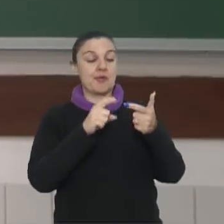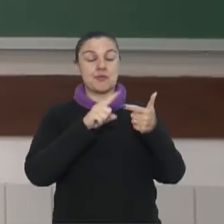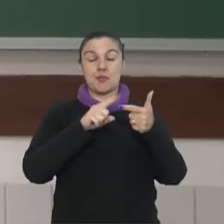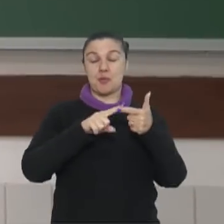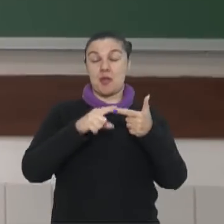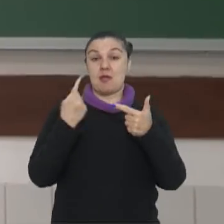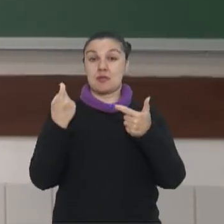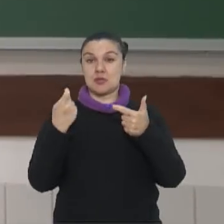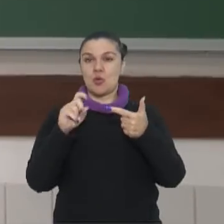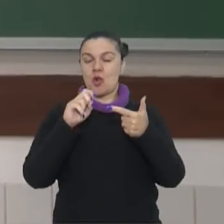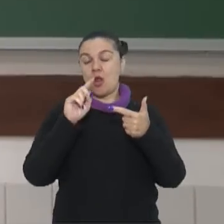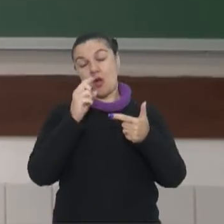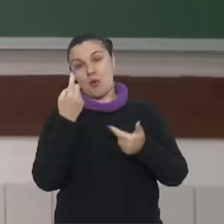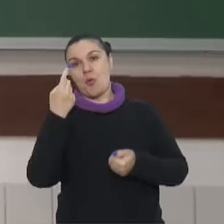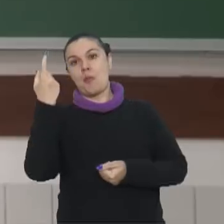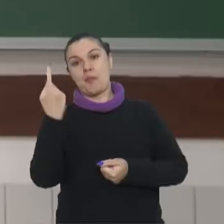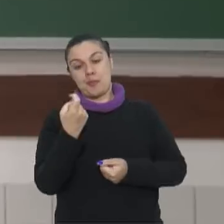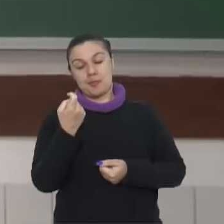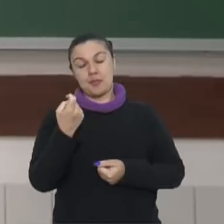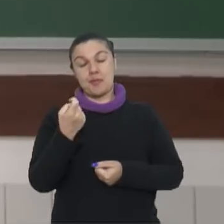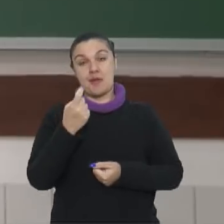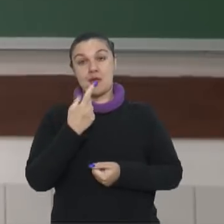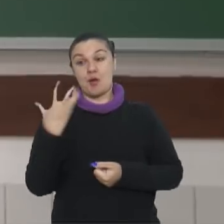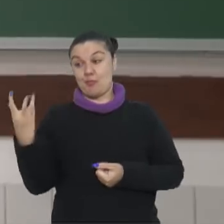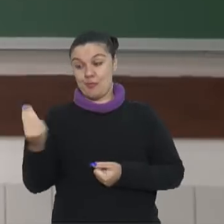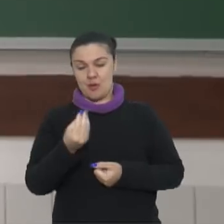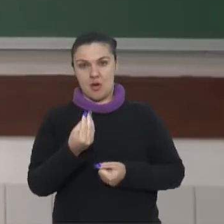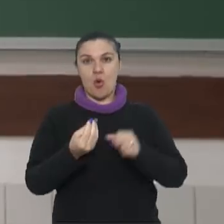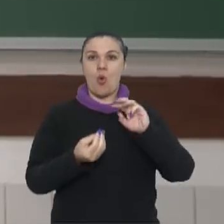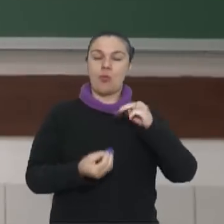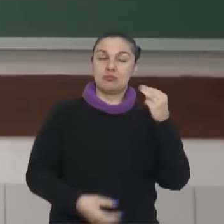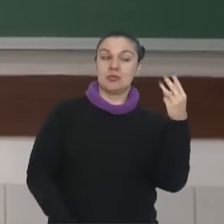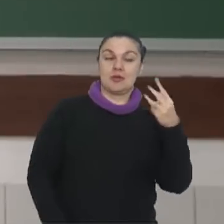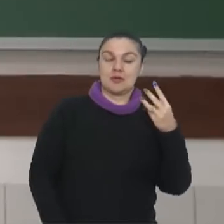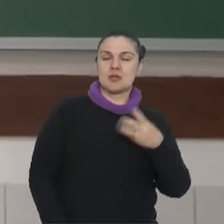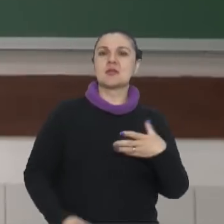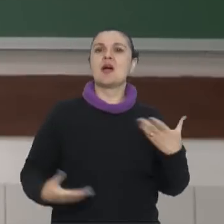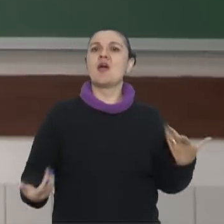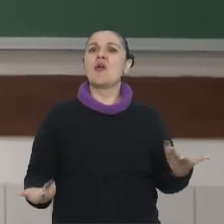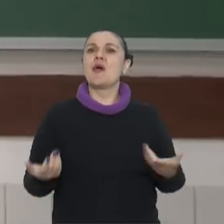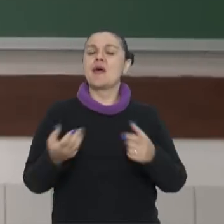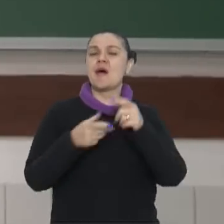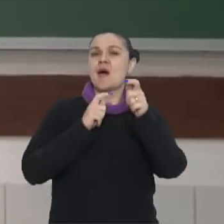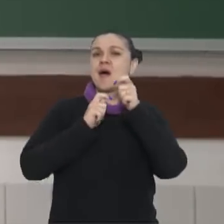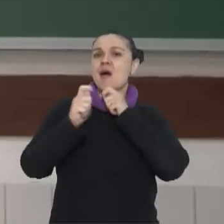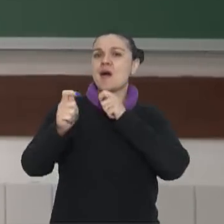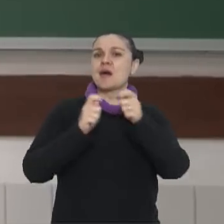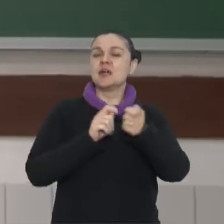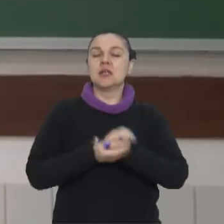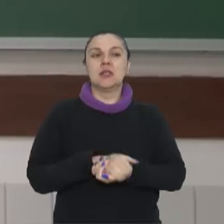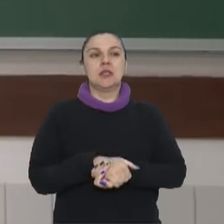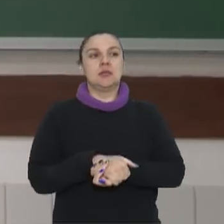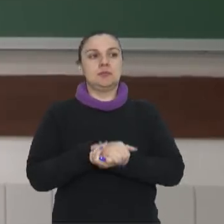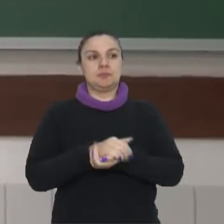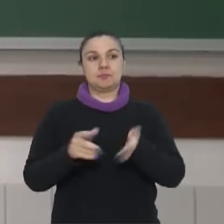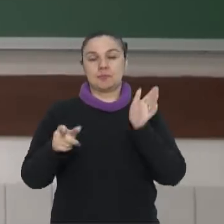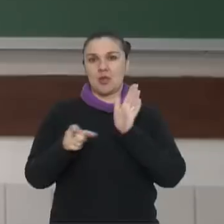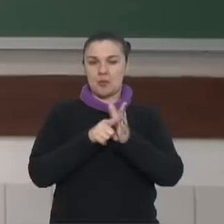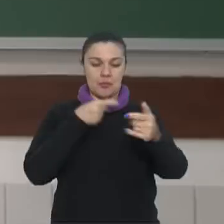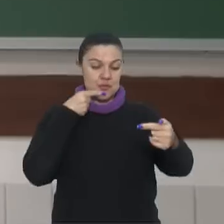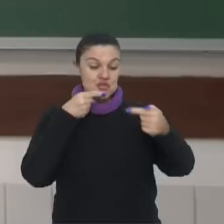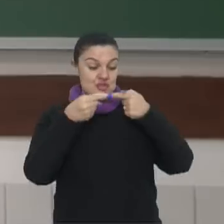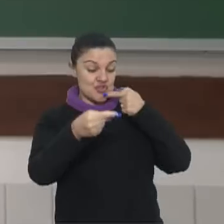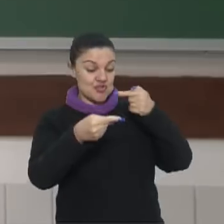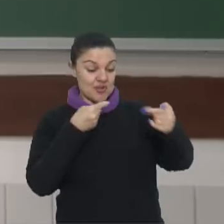singular ou a do plural, e eu posso usar a terceira, não é isso? A entrevista, como é que funciona, né? Se é um gênero